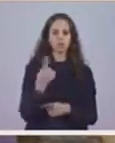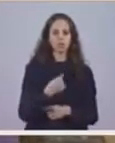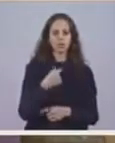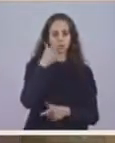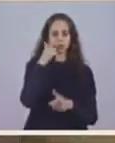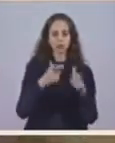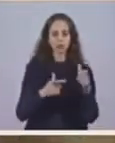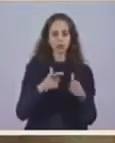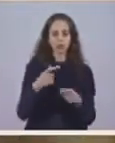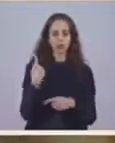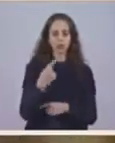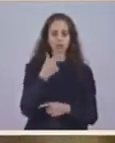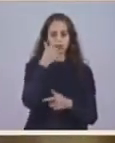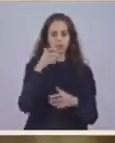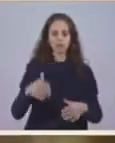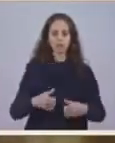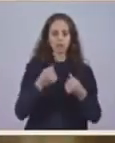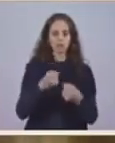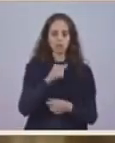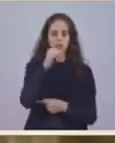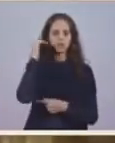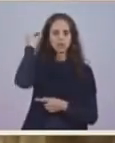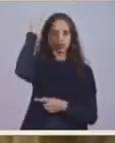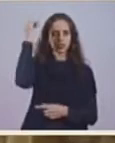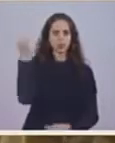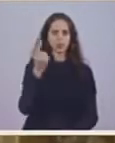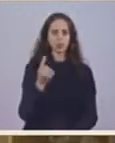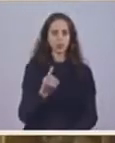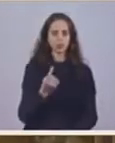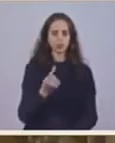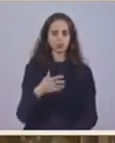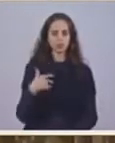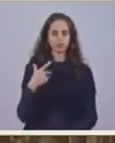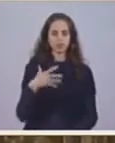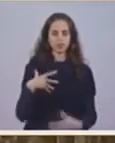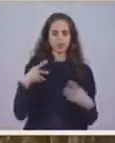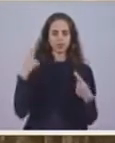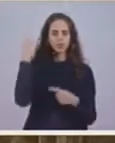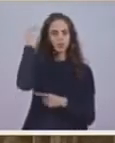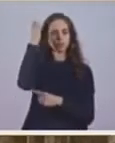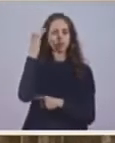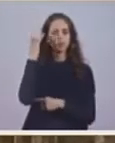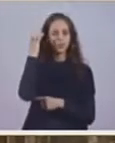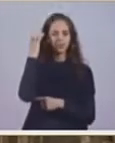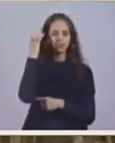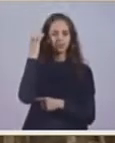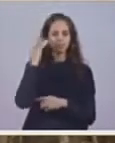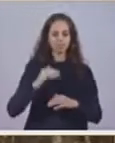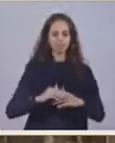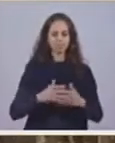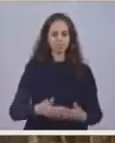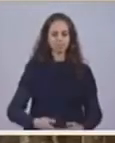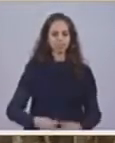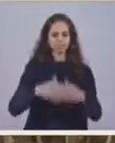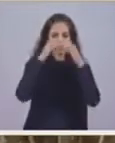por nós, homens, e para a nossa salvação, desceu dos céus e encarnou pelo Espírito Santo no seio